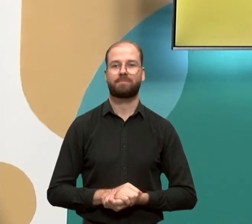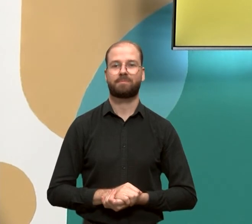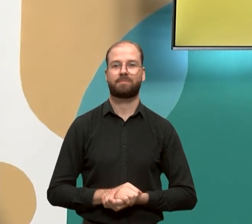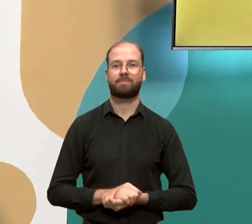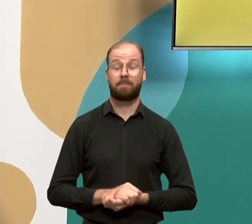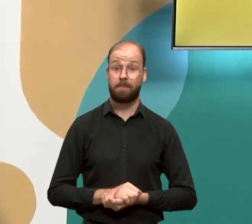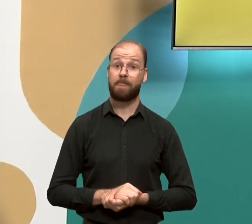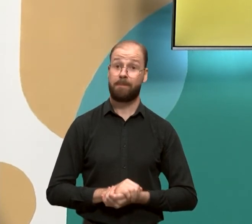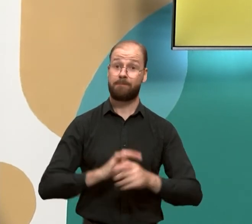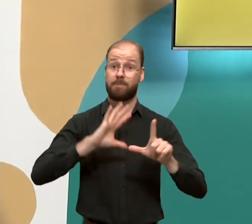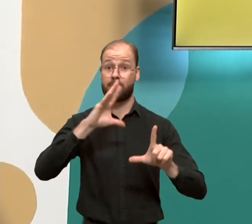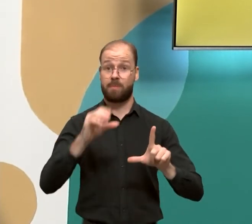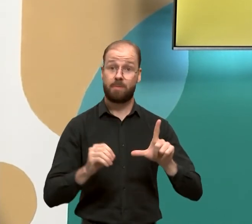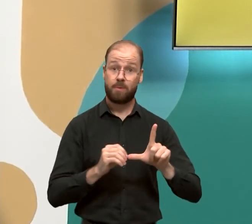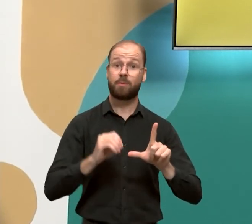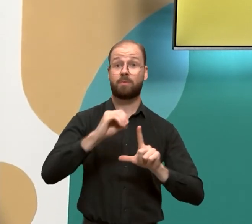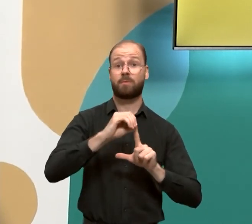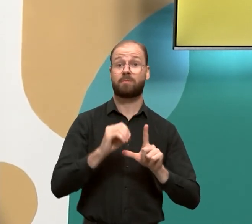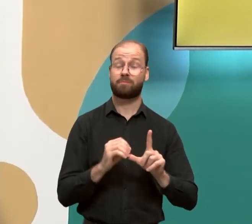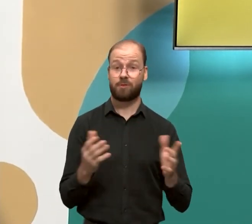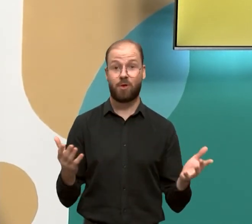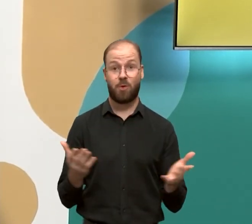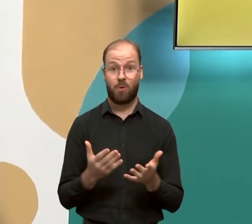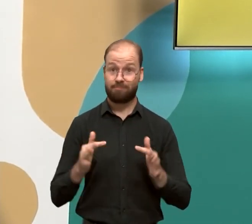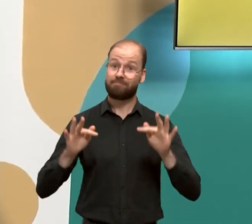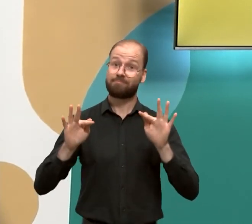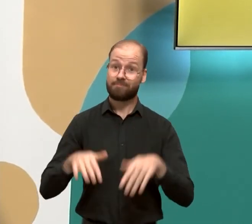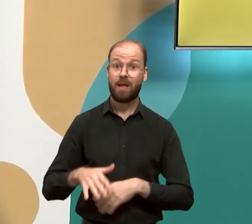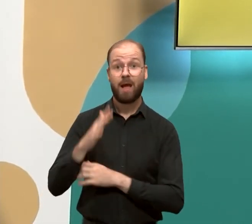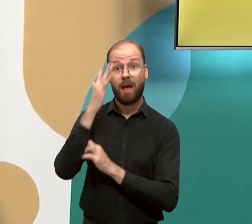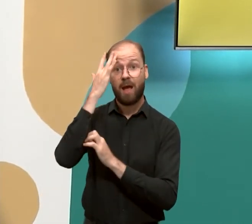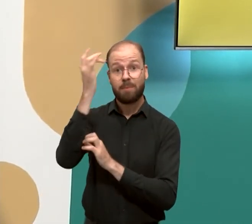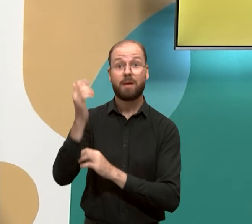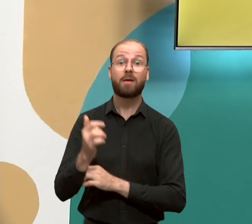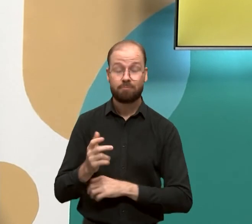E o Mundo UFG de hoje fica por aqui, mas amanhã estamos de